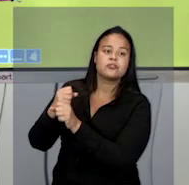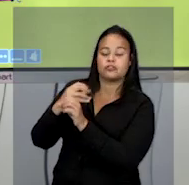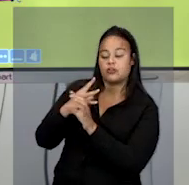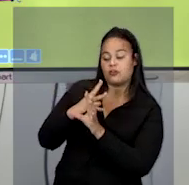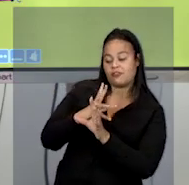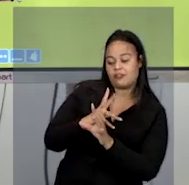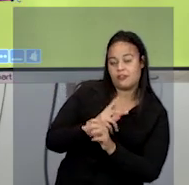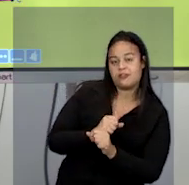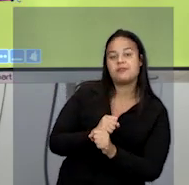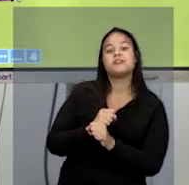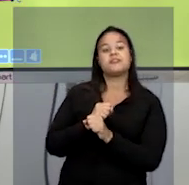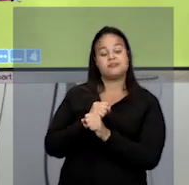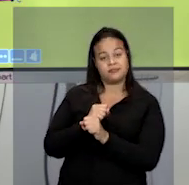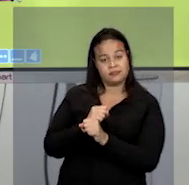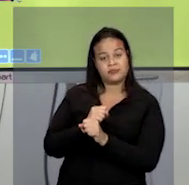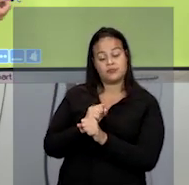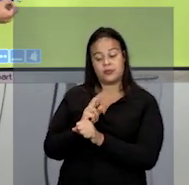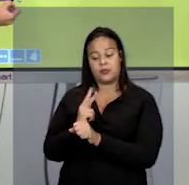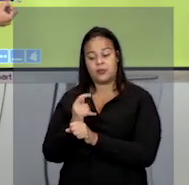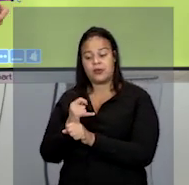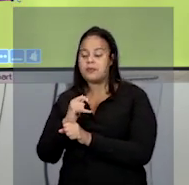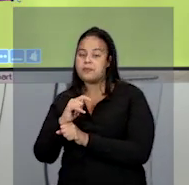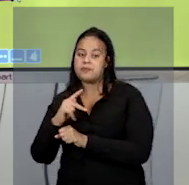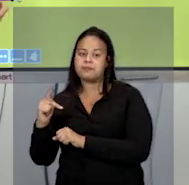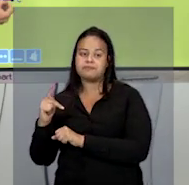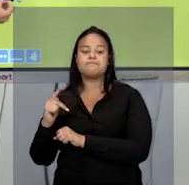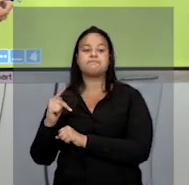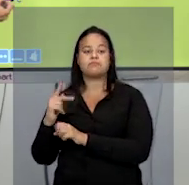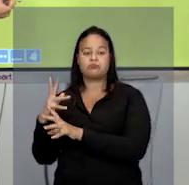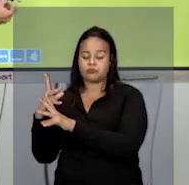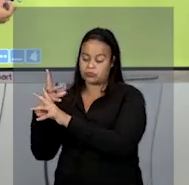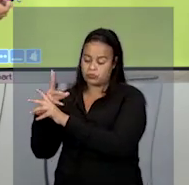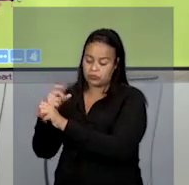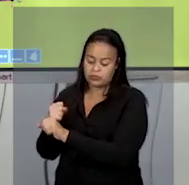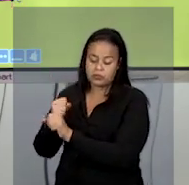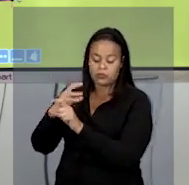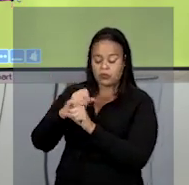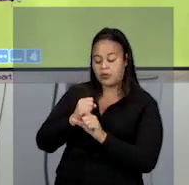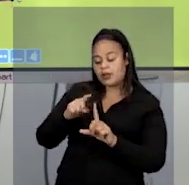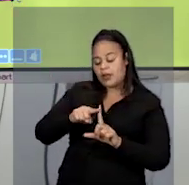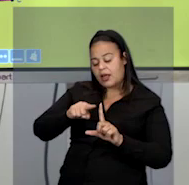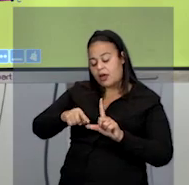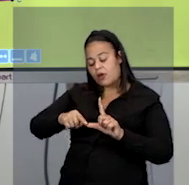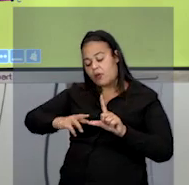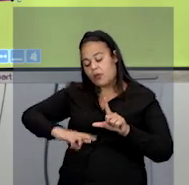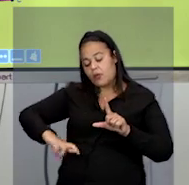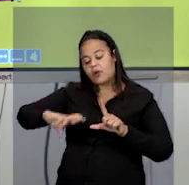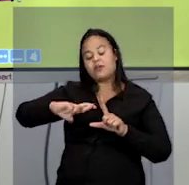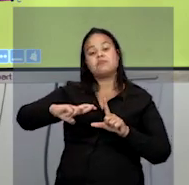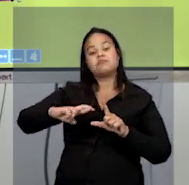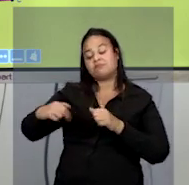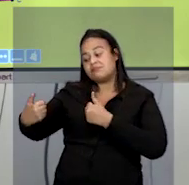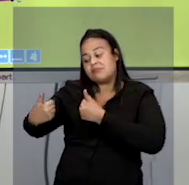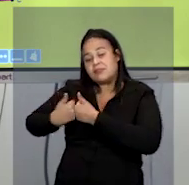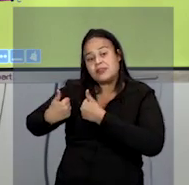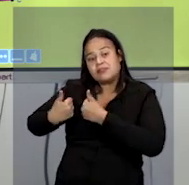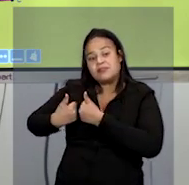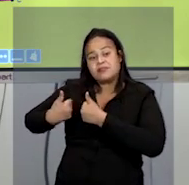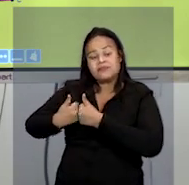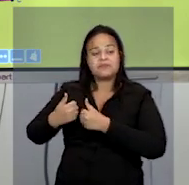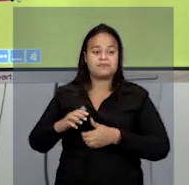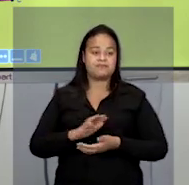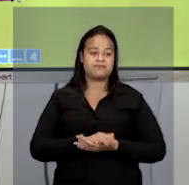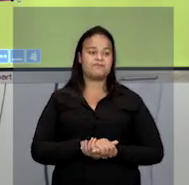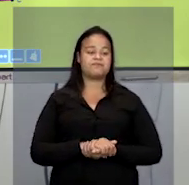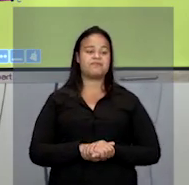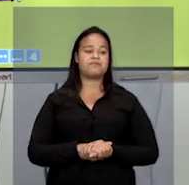lado sempre vai ser a hipotenusa. Então, esse lado que está formando o ângulo alfa é chamado de cateto adjacente. Então, para